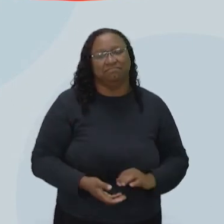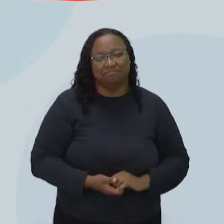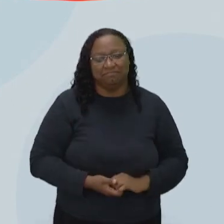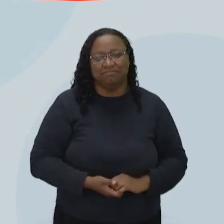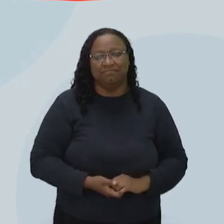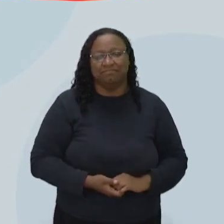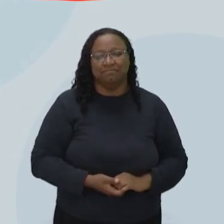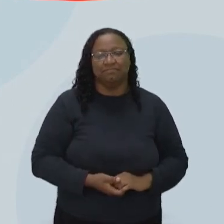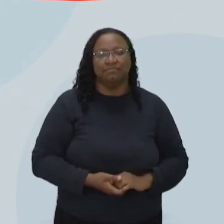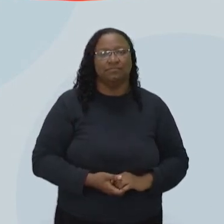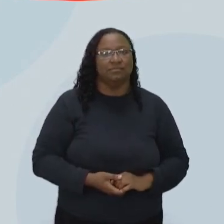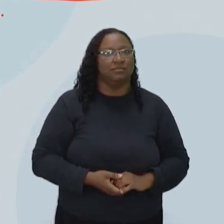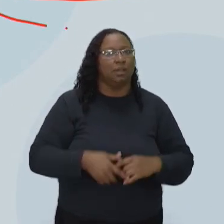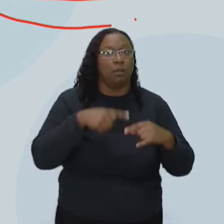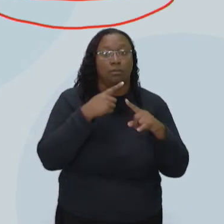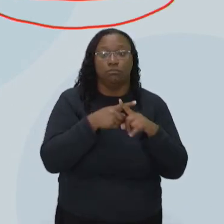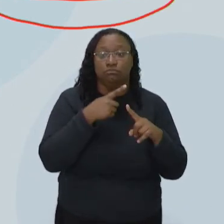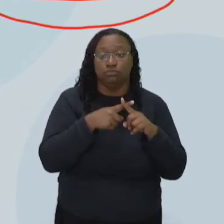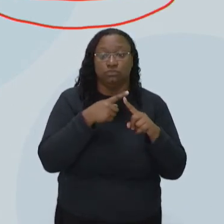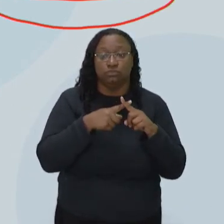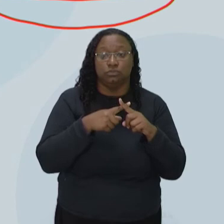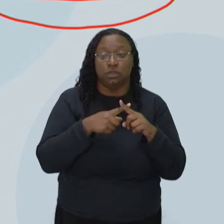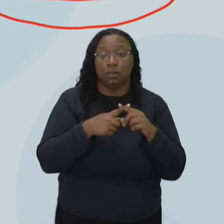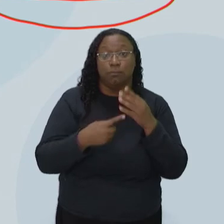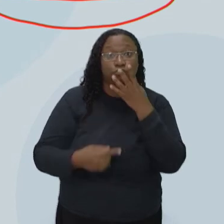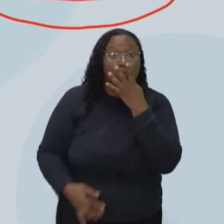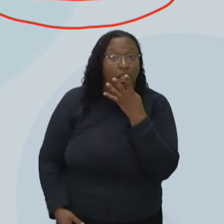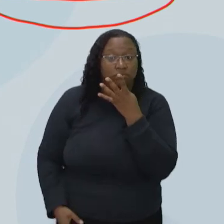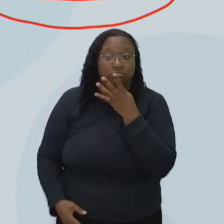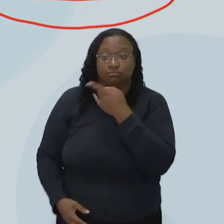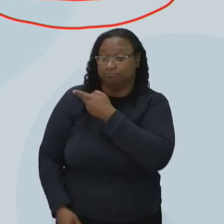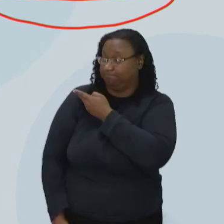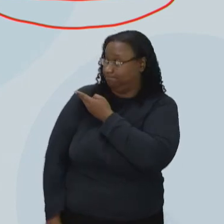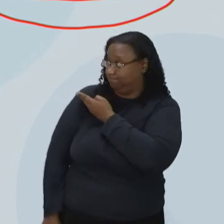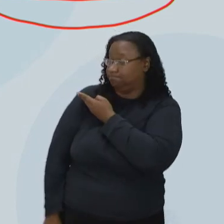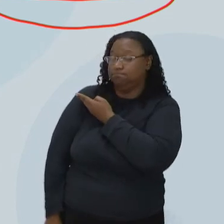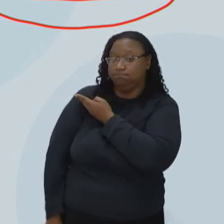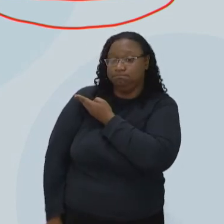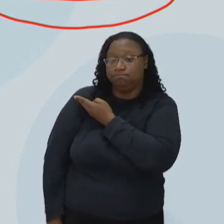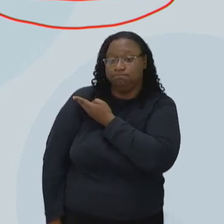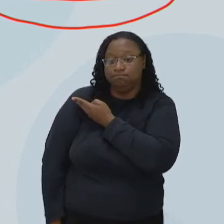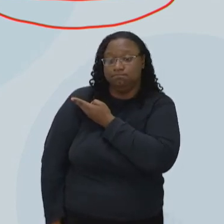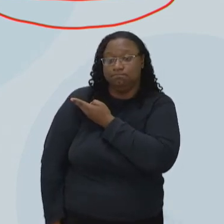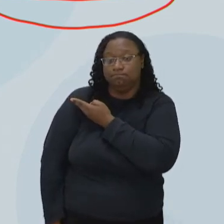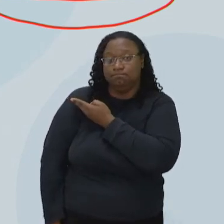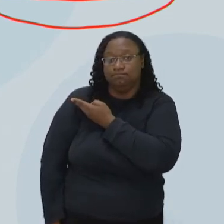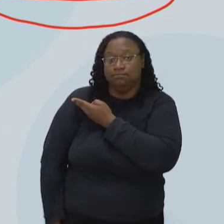só multiplicar esse valor aqui por 4, né? Se eu multiplicar